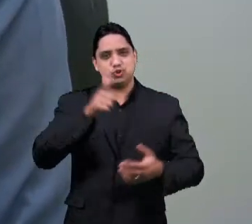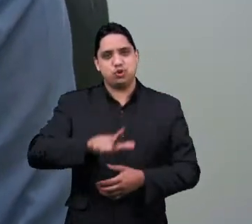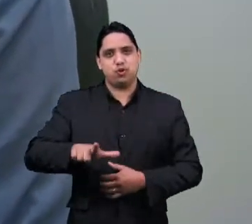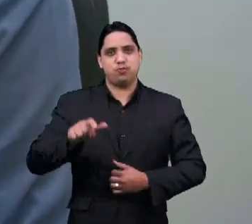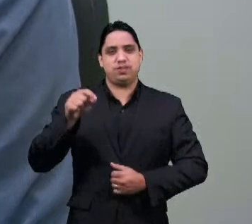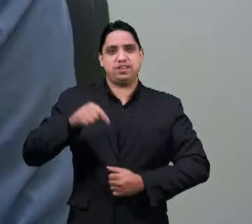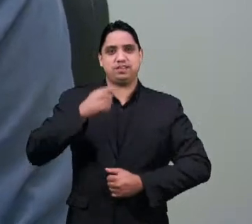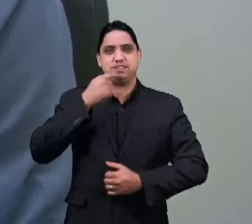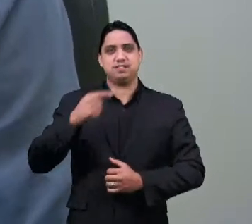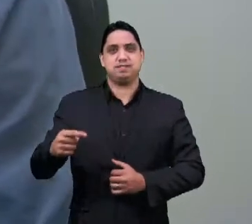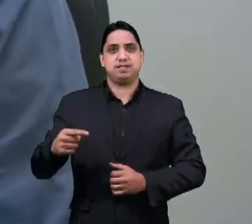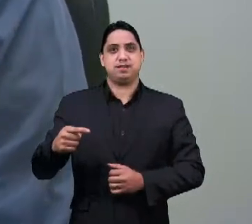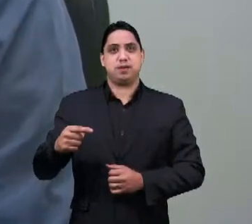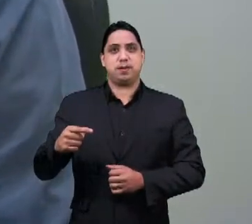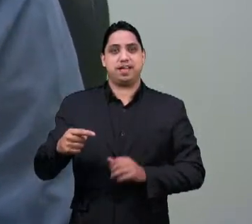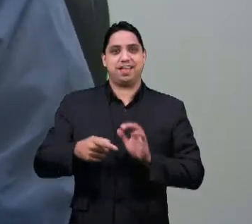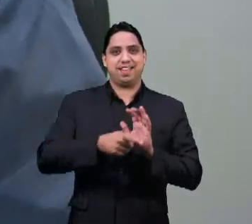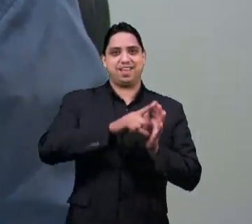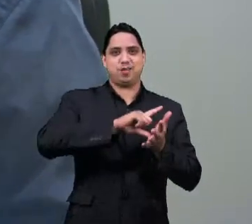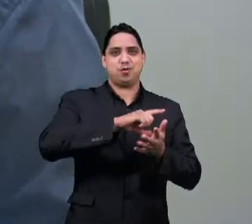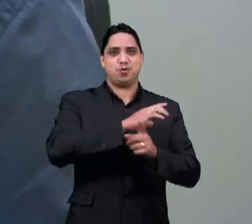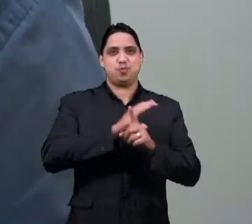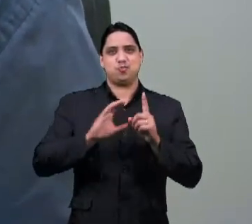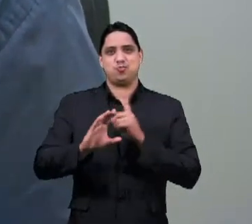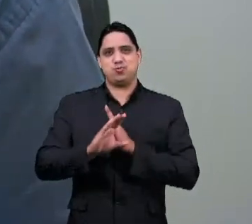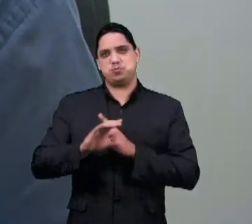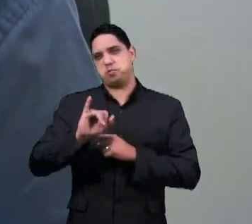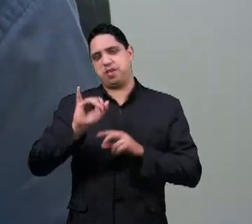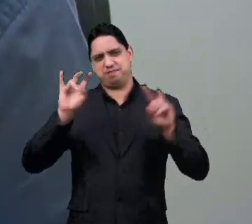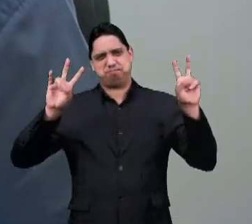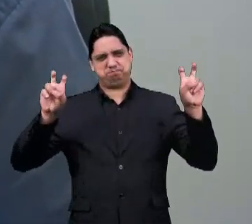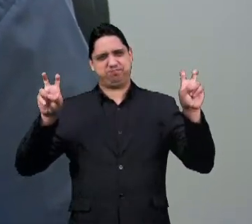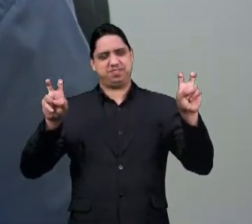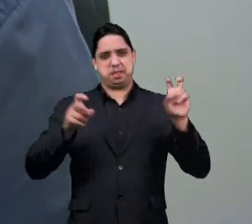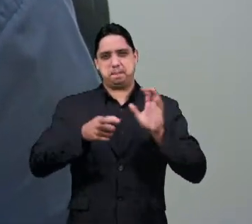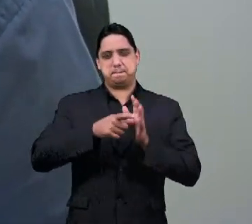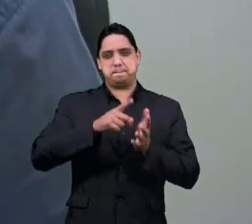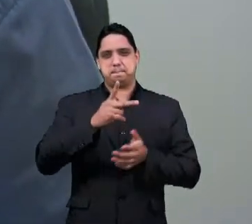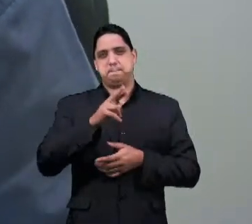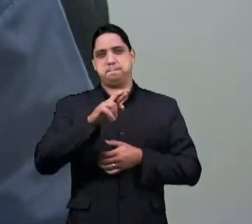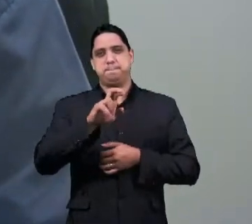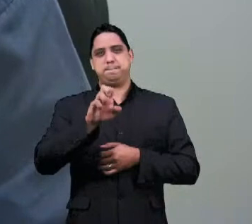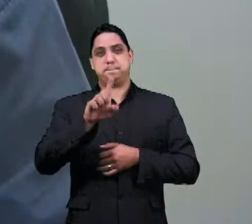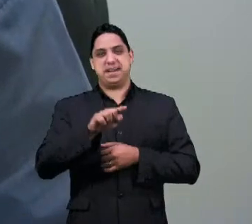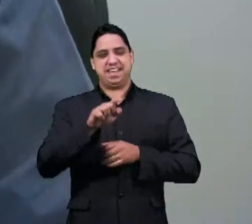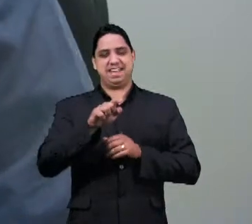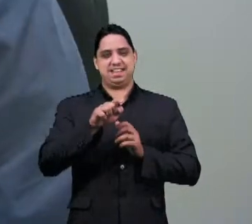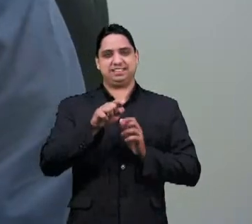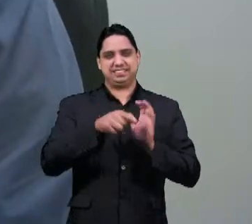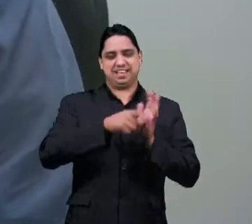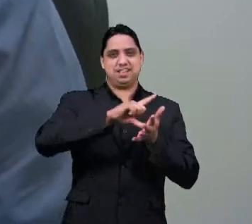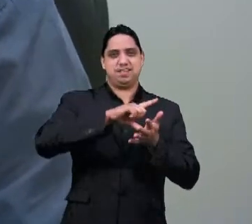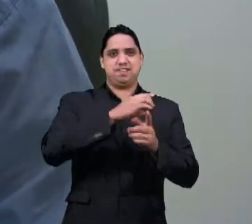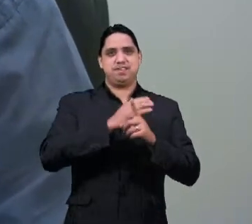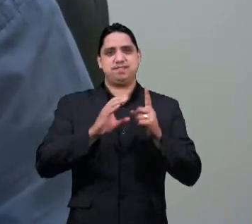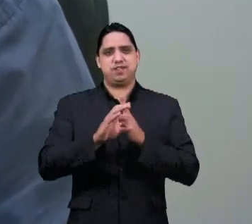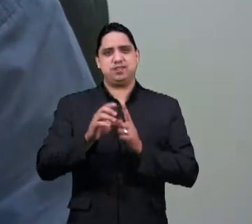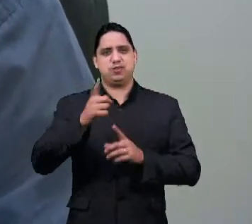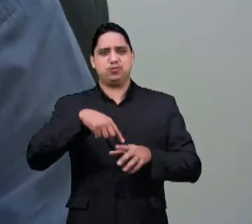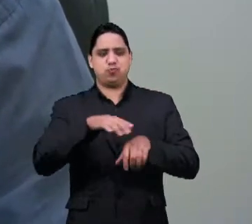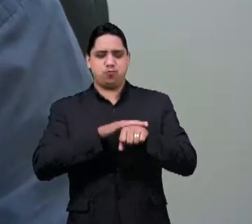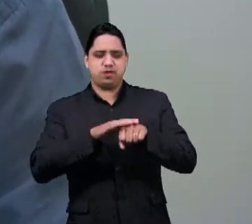semana aqui nesse pré-culto, se é que podemos chamar assim, esse momento onde conversamos de uma maneira